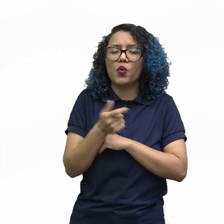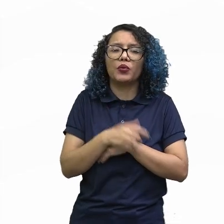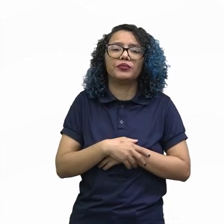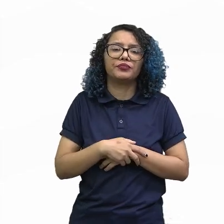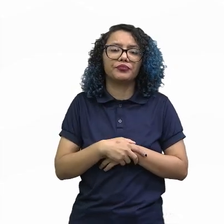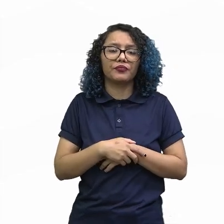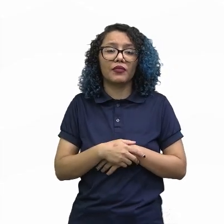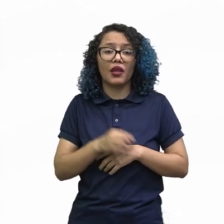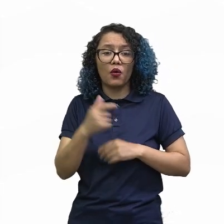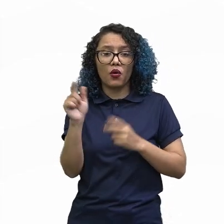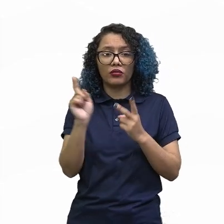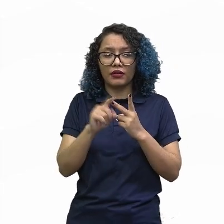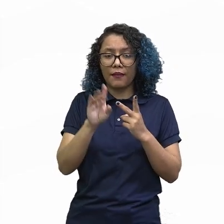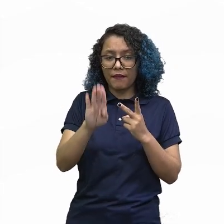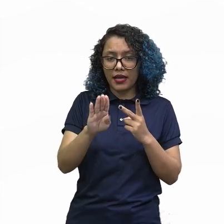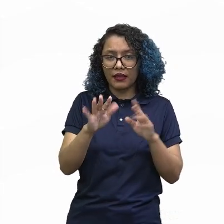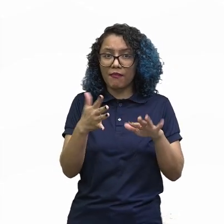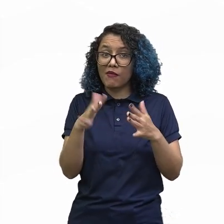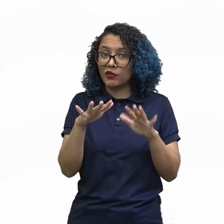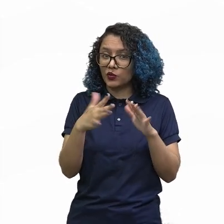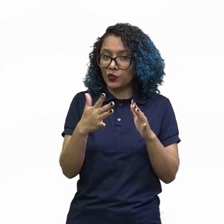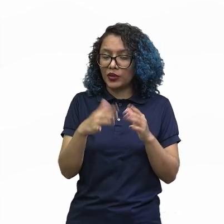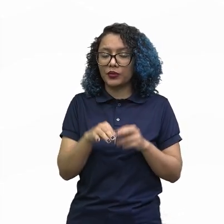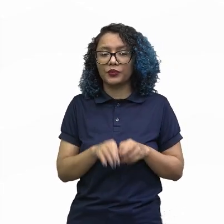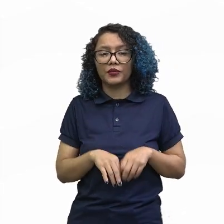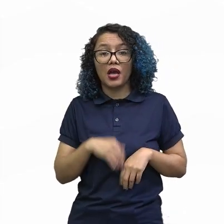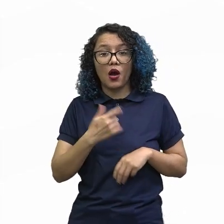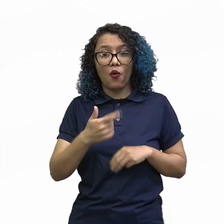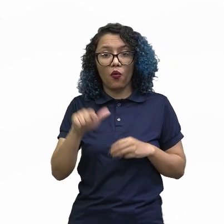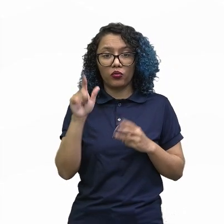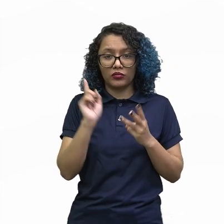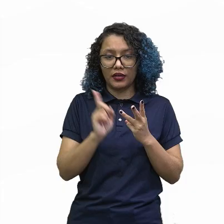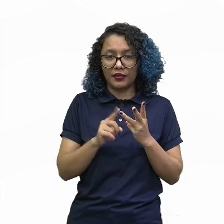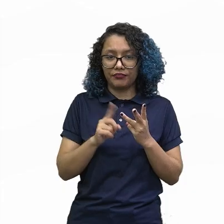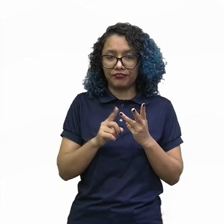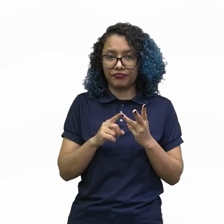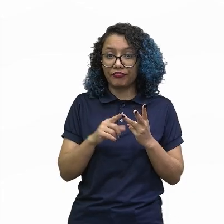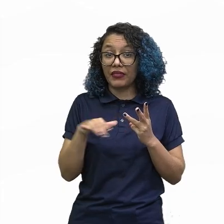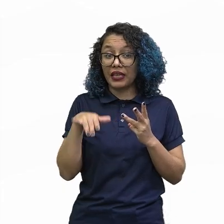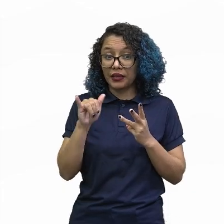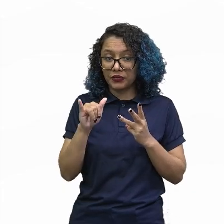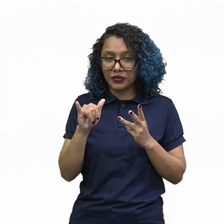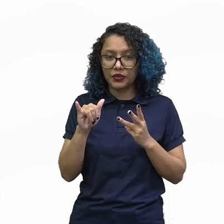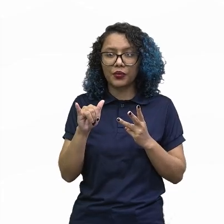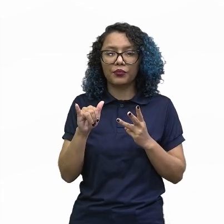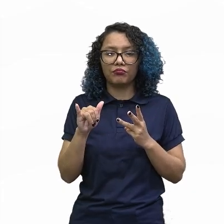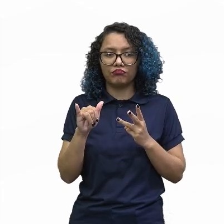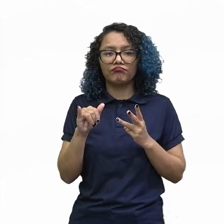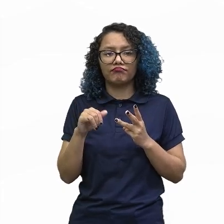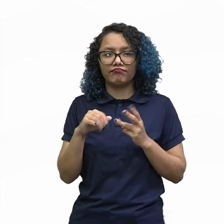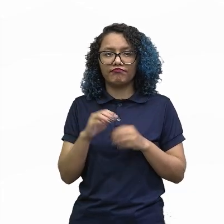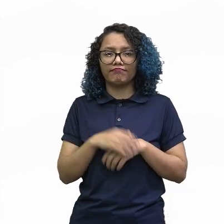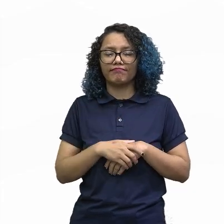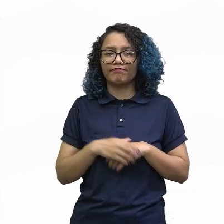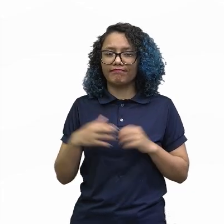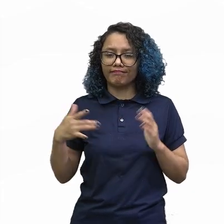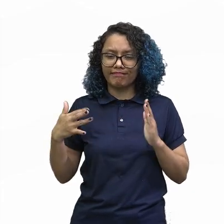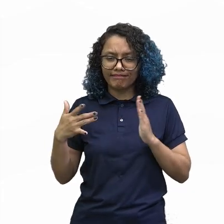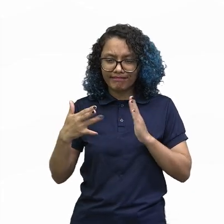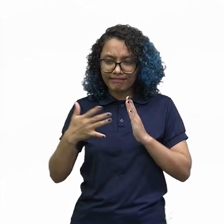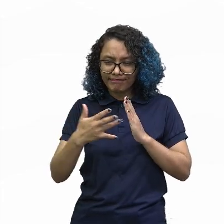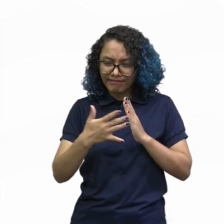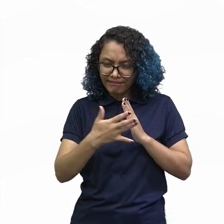a beta é intermediária. Já a radiação gama, ela tem um poder